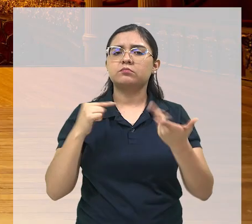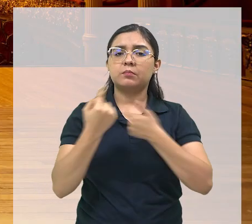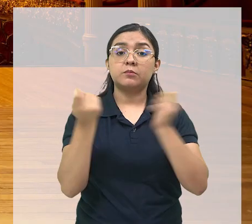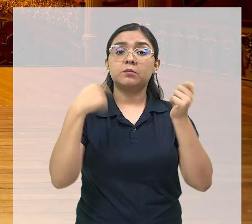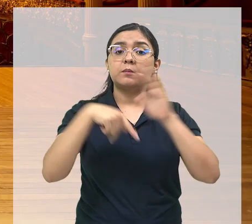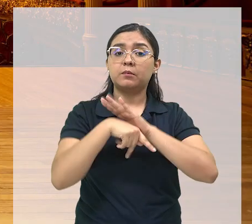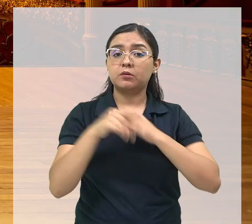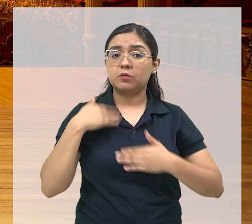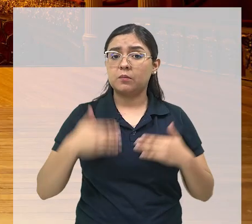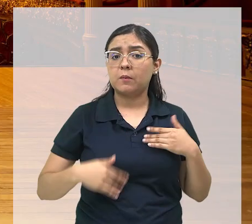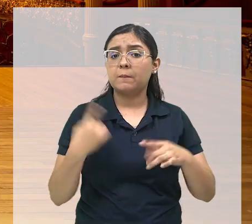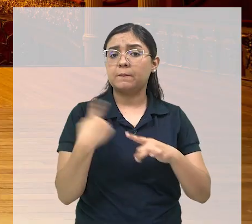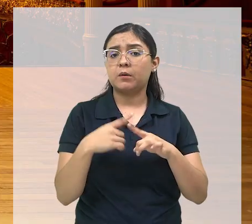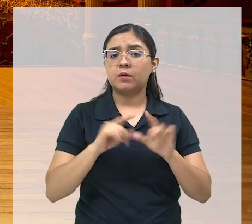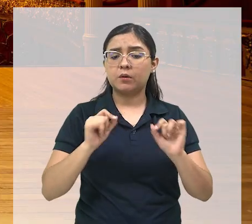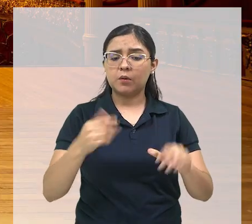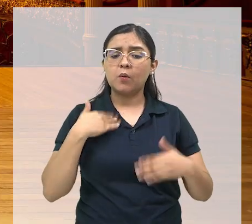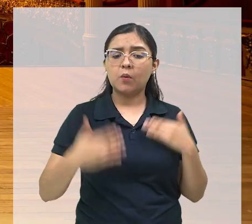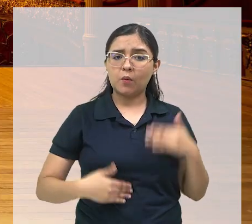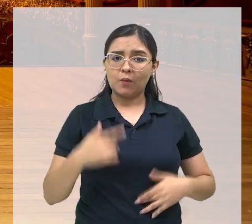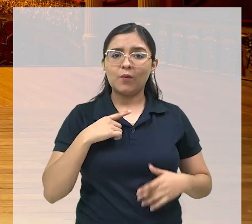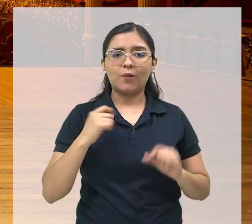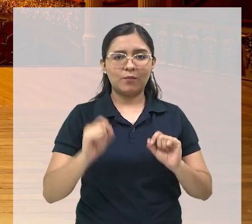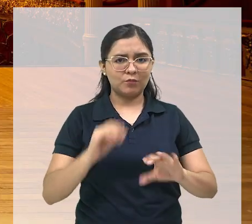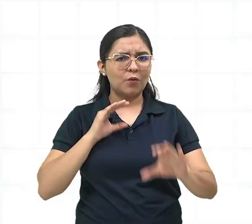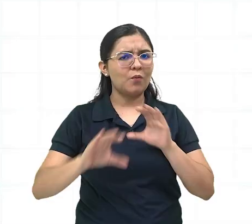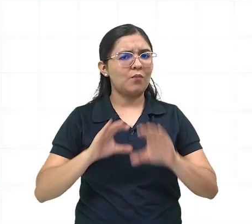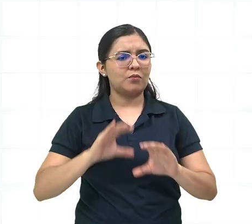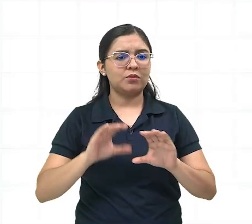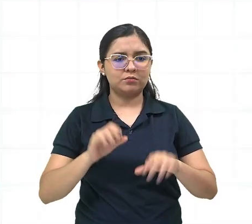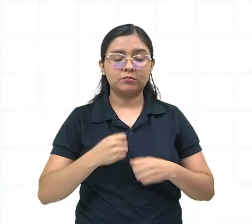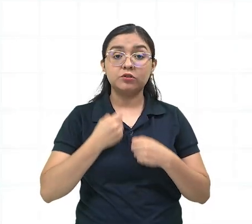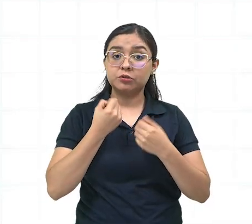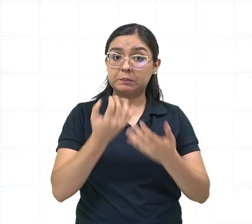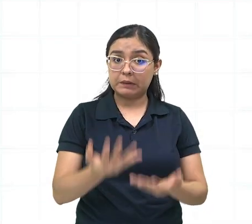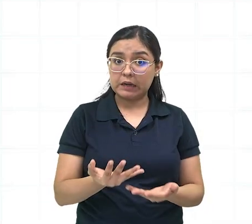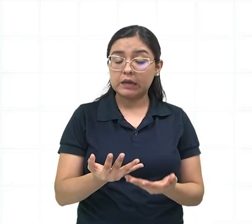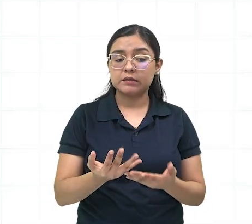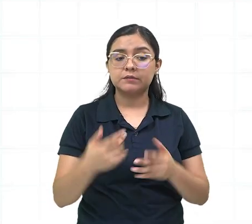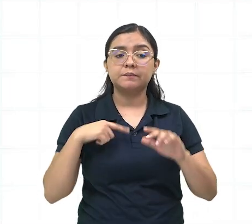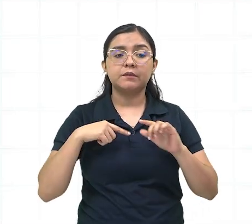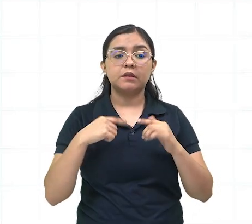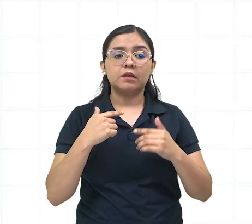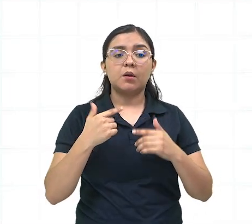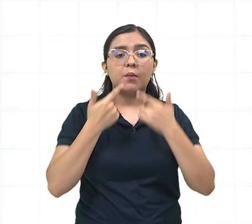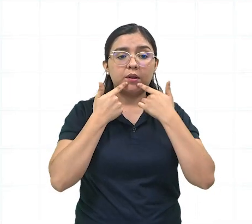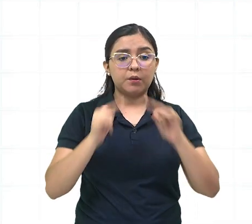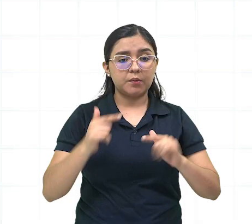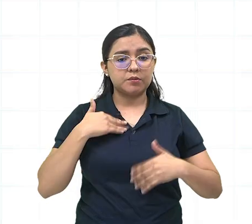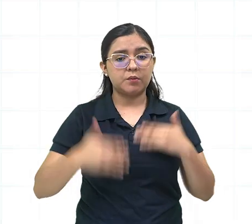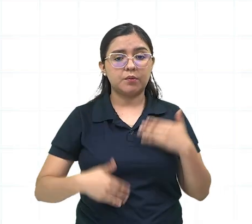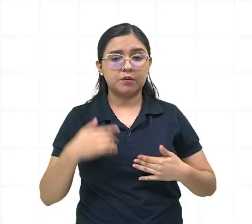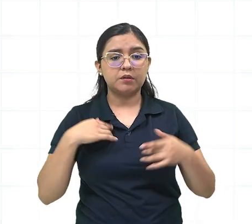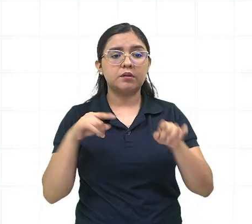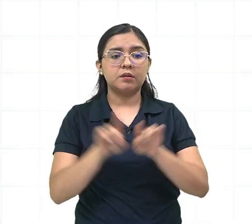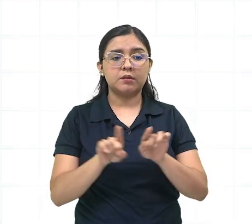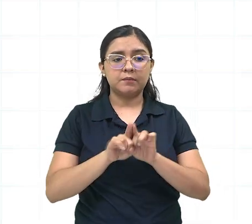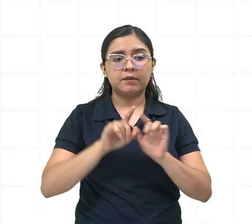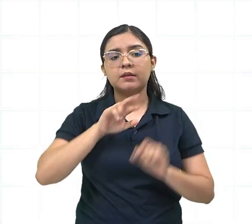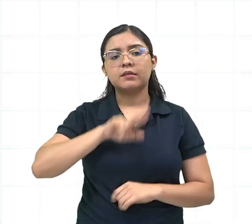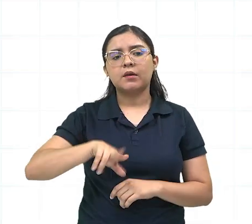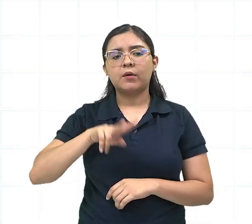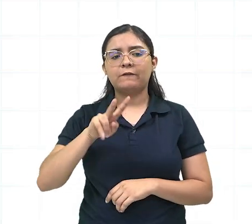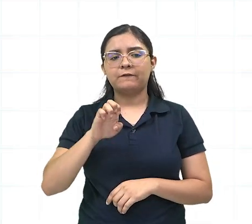nosso corpo. Porque o nosso corpo fala, vocês sabiam disso? A linguagem corporal, que também é chamada de